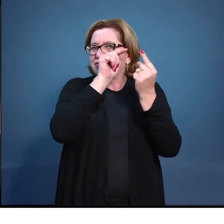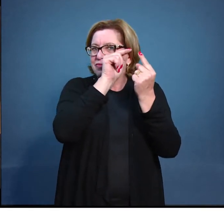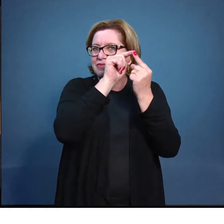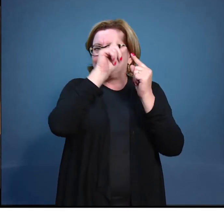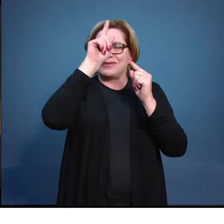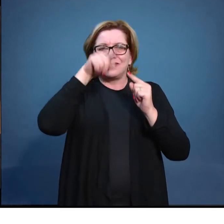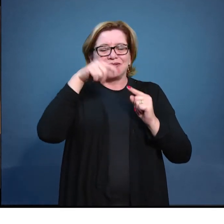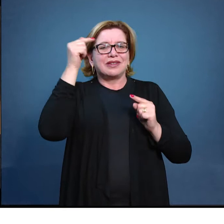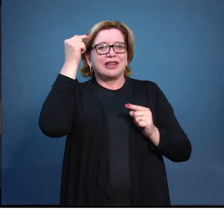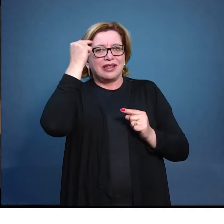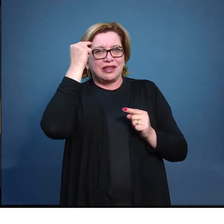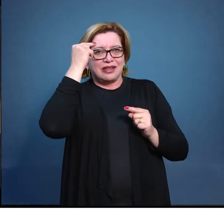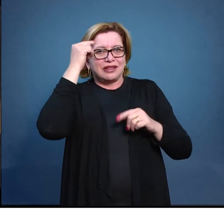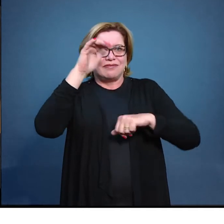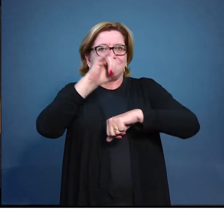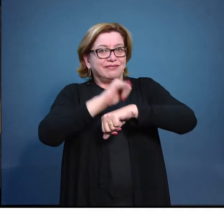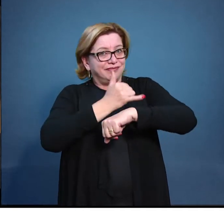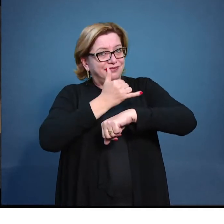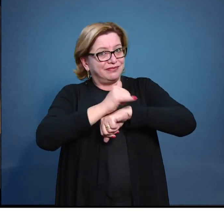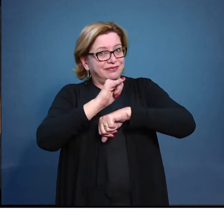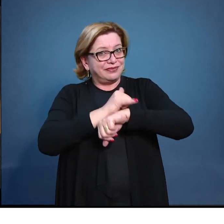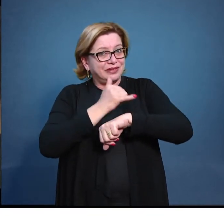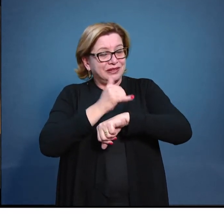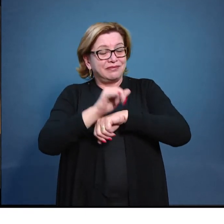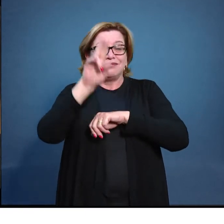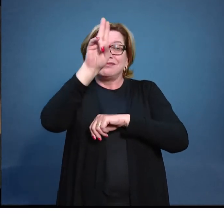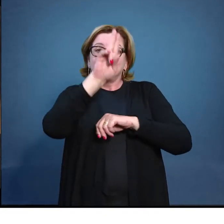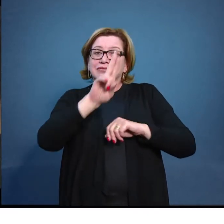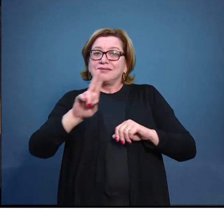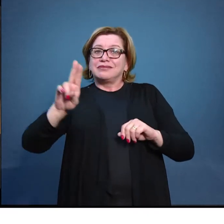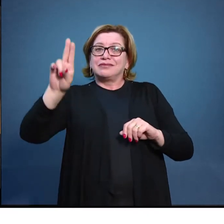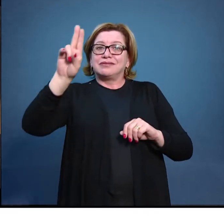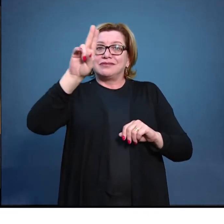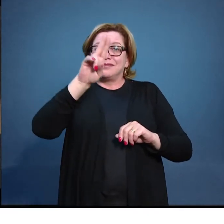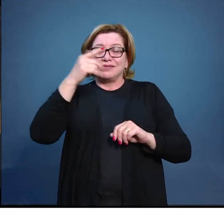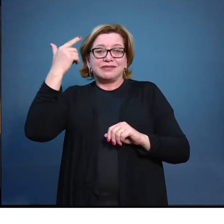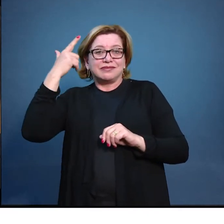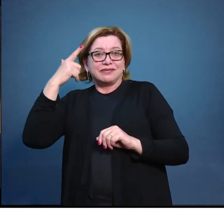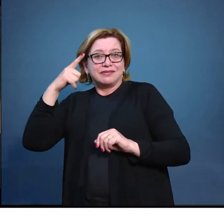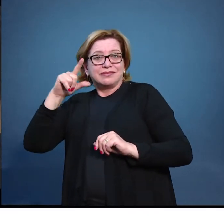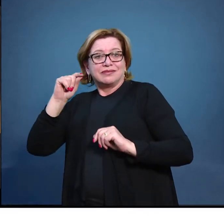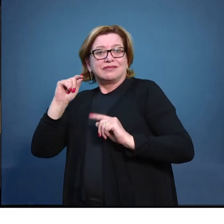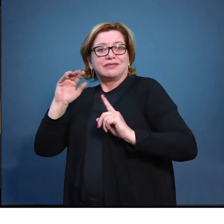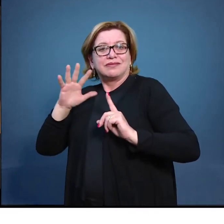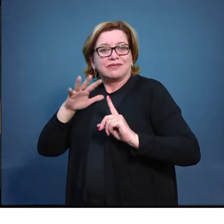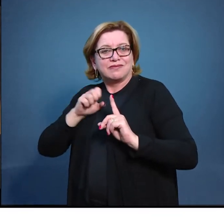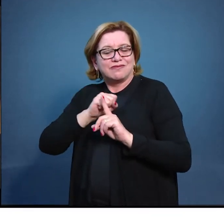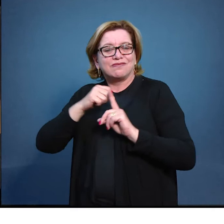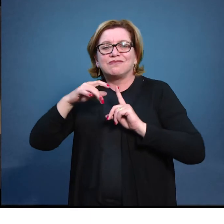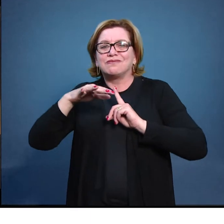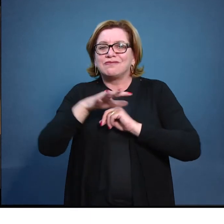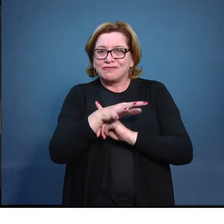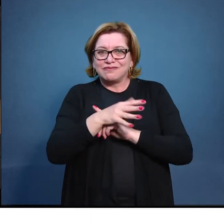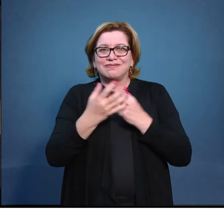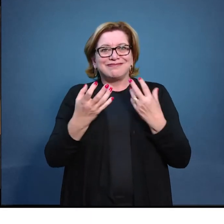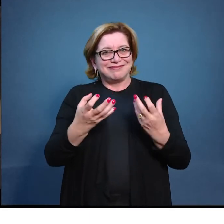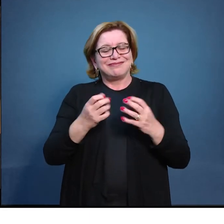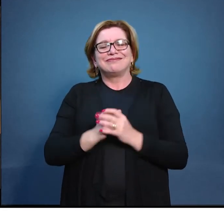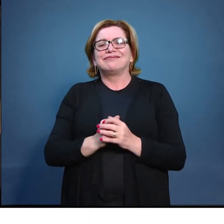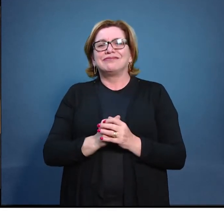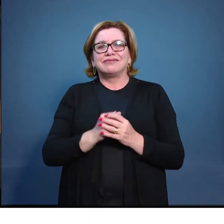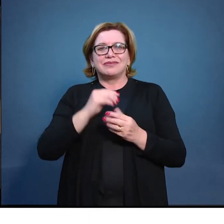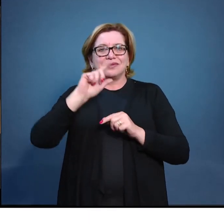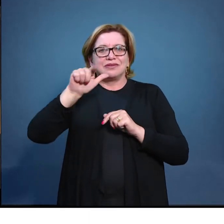é pensar as estratégias que eu vou usar para atingir o mercado que eu quero. E daí você vem